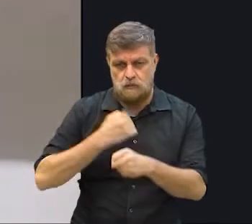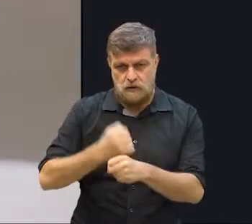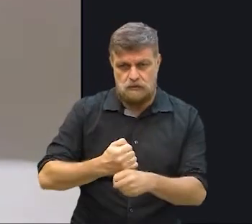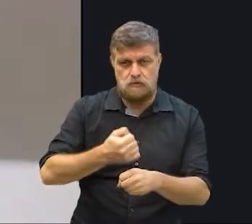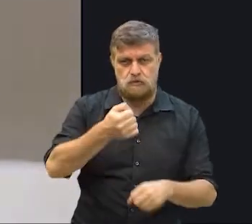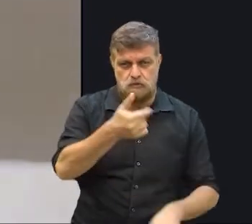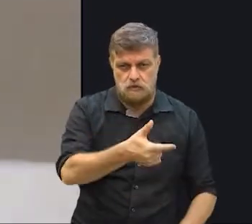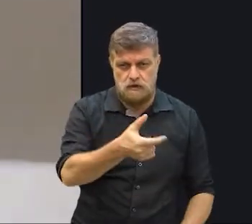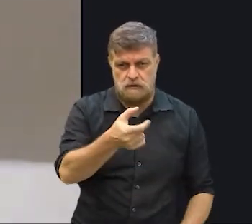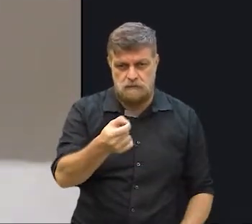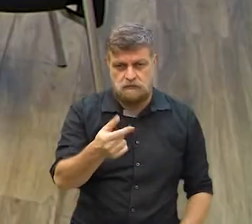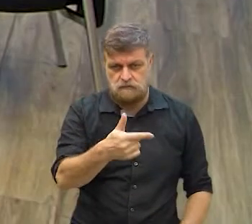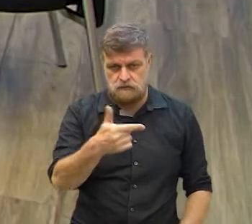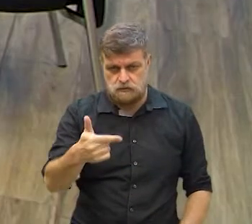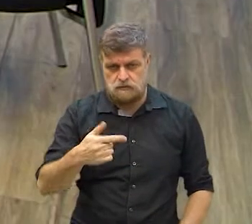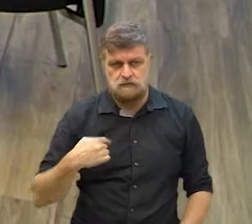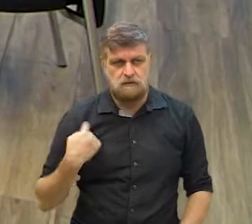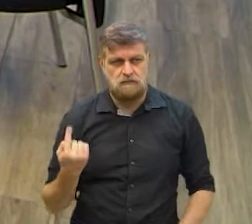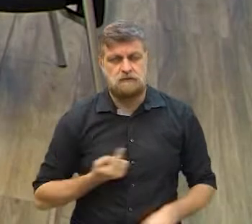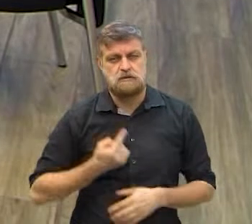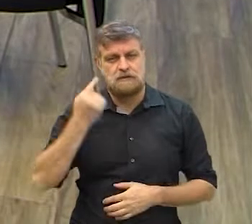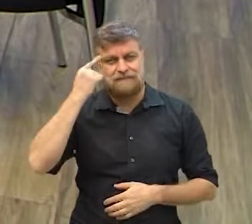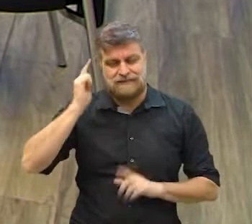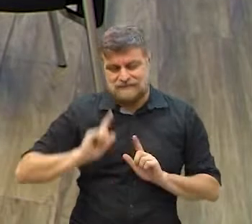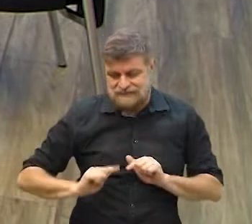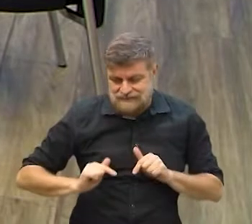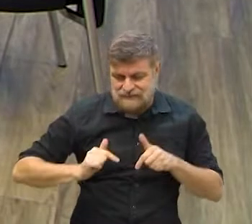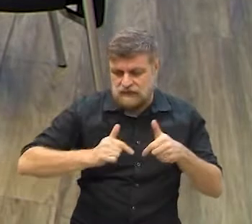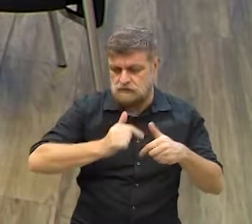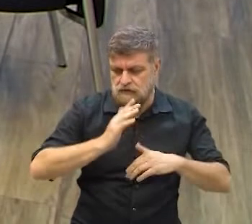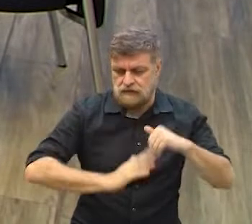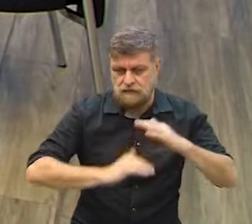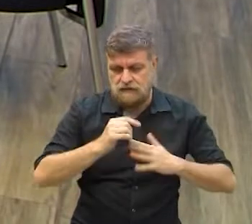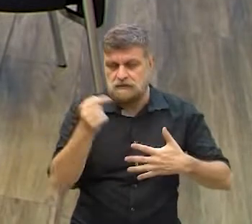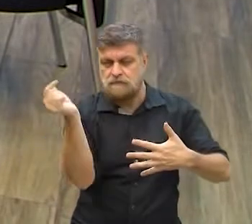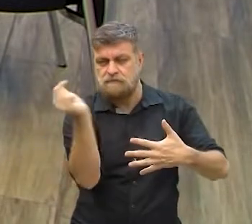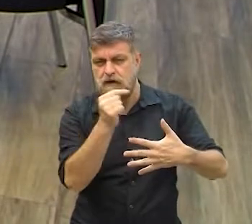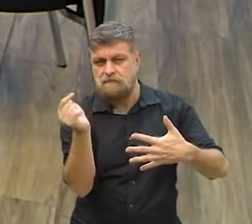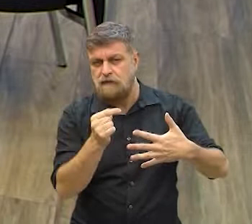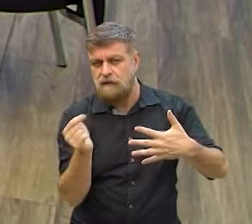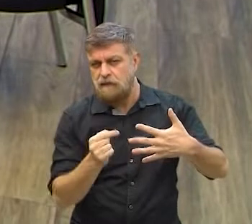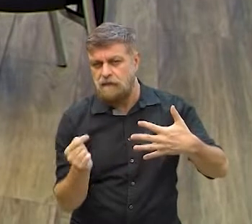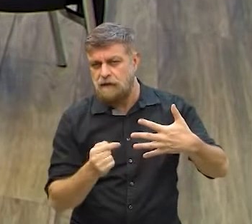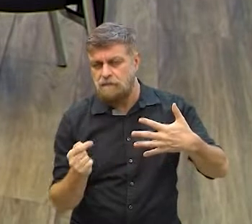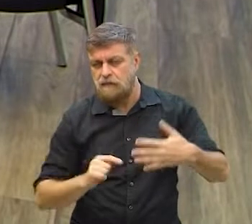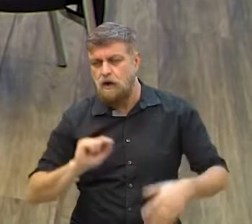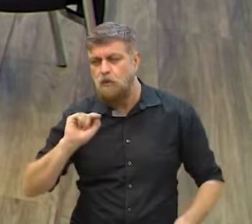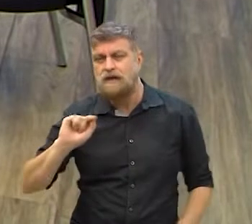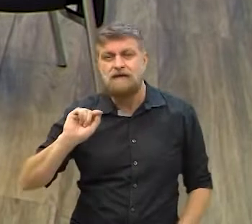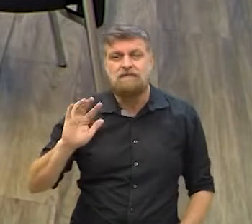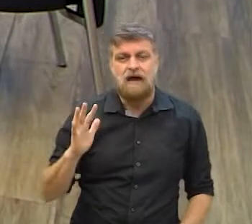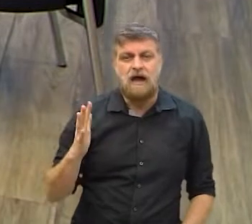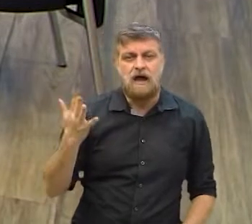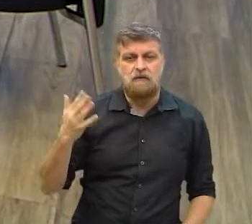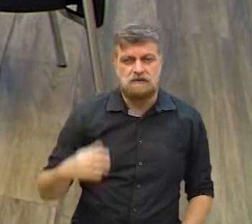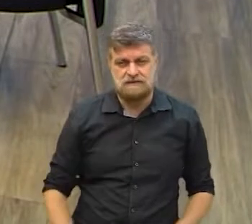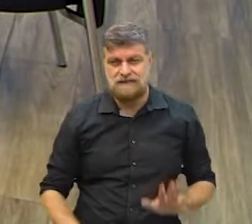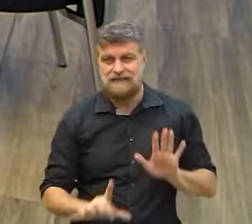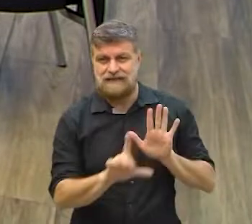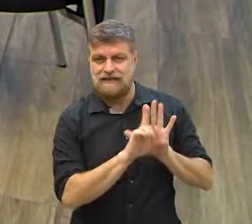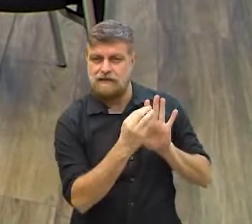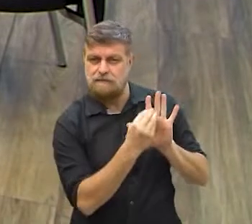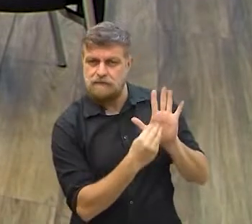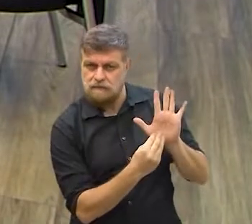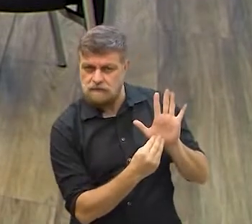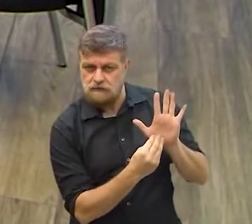para 2022. Vereador, quando a gente fala então dessas ações, quais são elas que estão previstas, inclusive, na